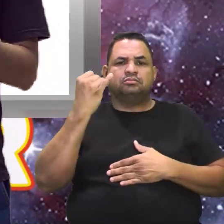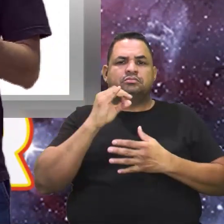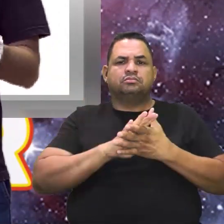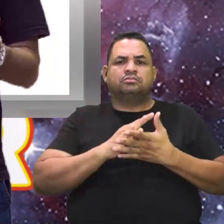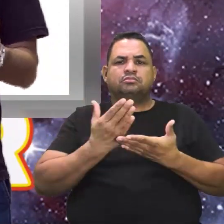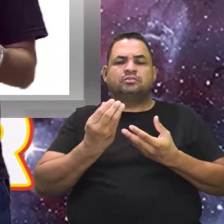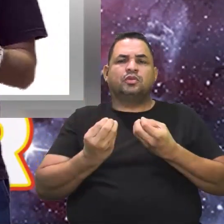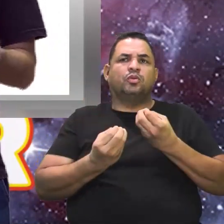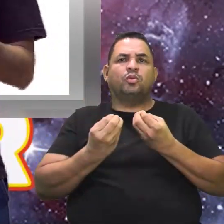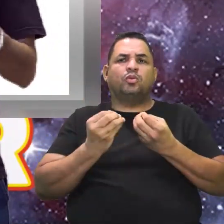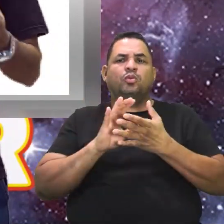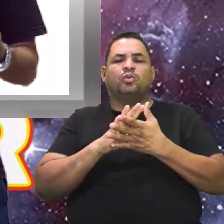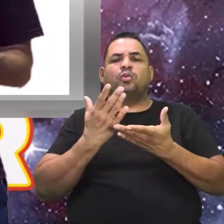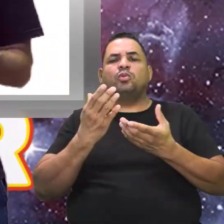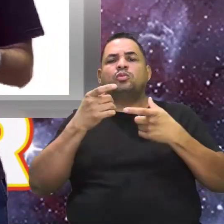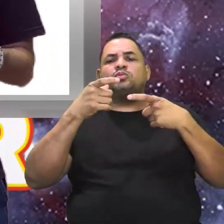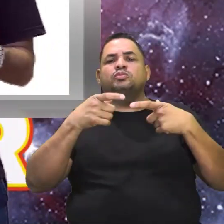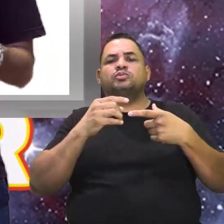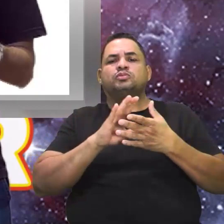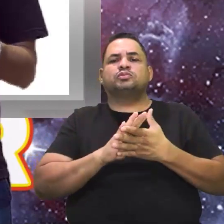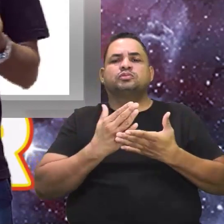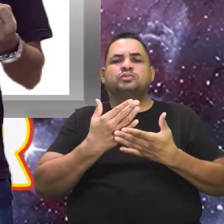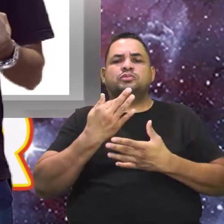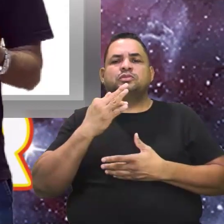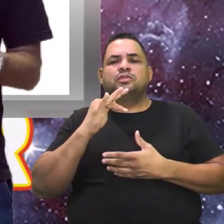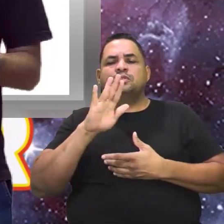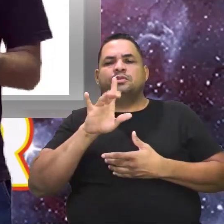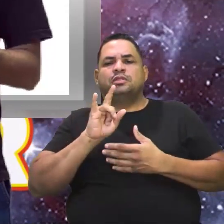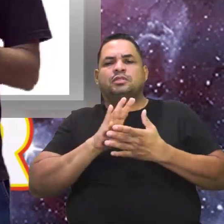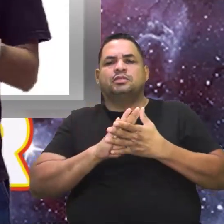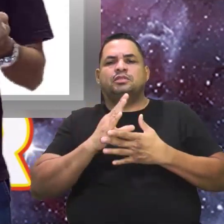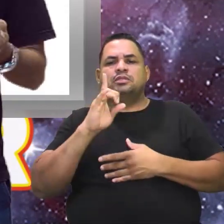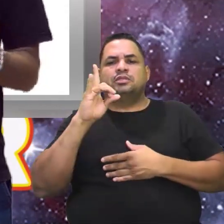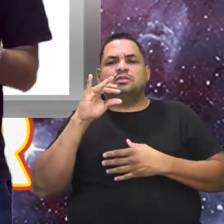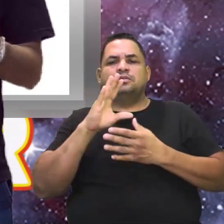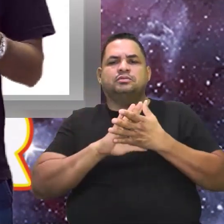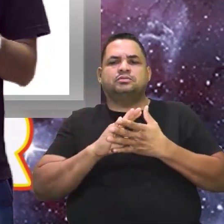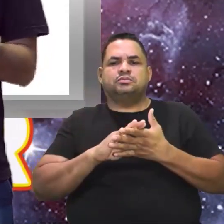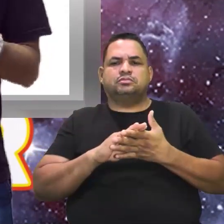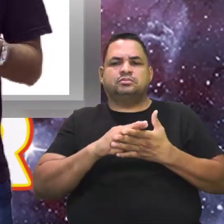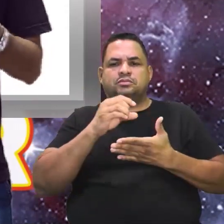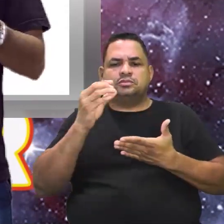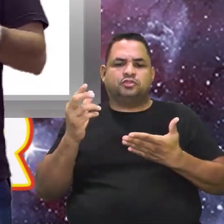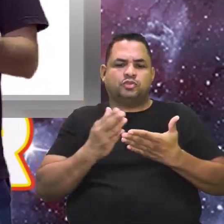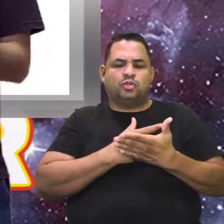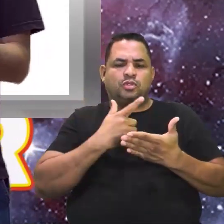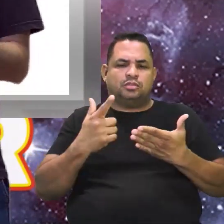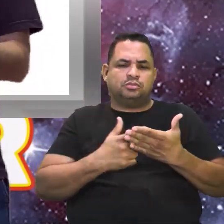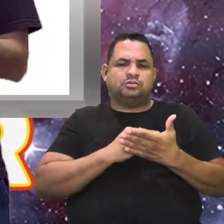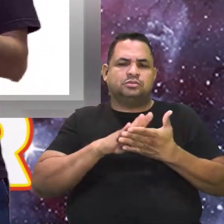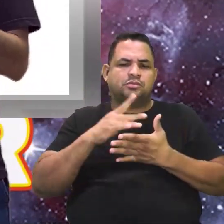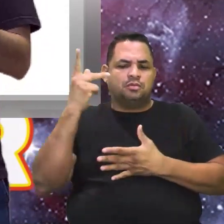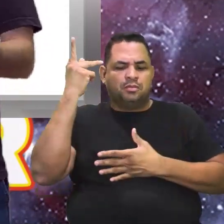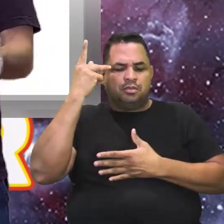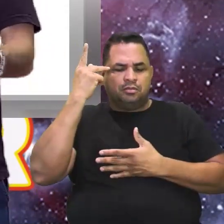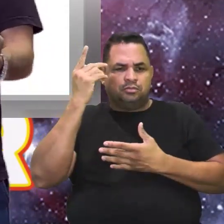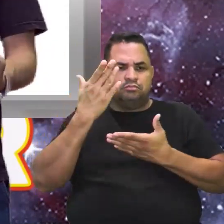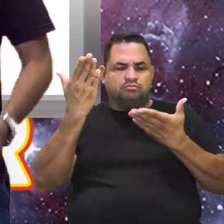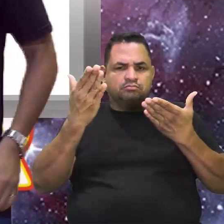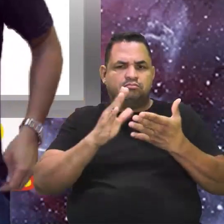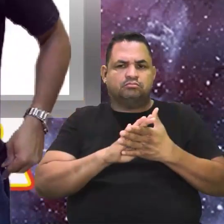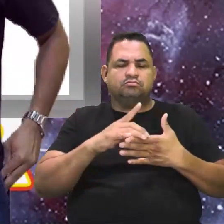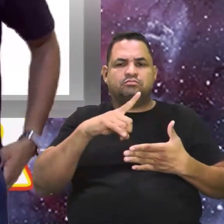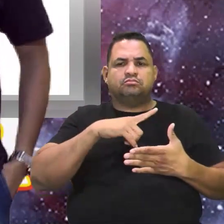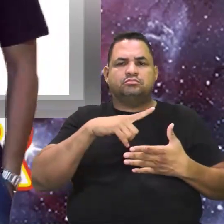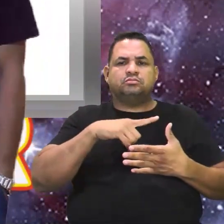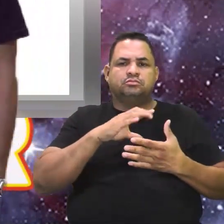as fontes que ele pesquisa, o IBGE, a Folha, Datafolha, a Folha de São Paulo, são fontes que o Enem usa. Então, você tem que estar olhando